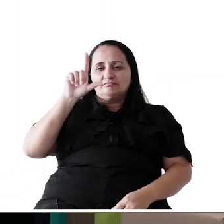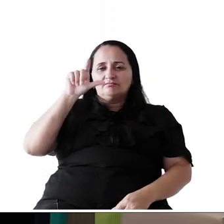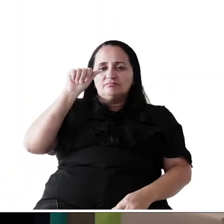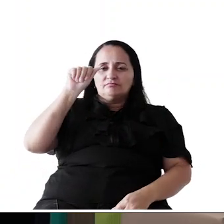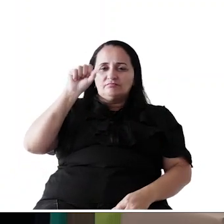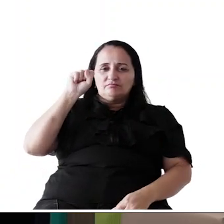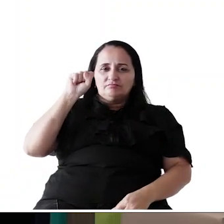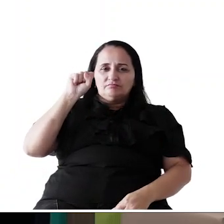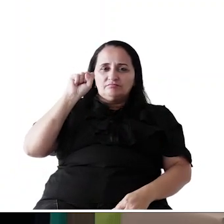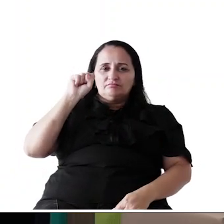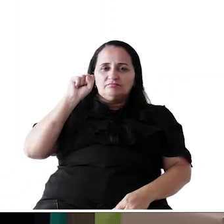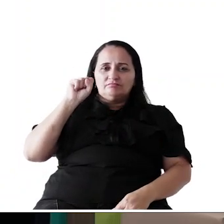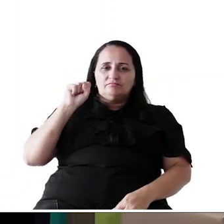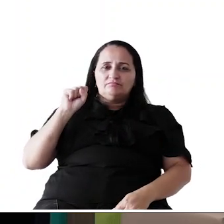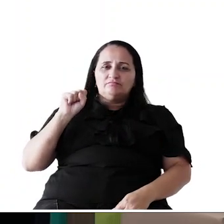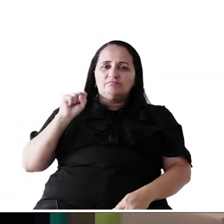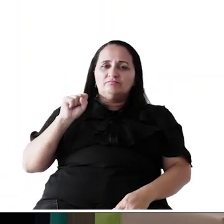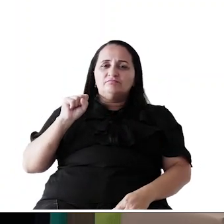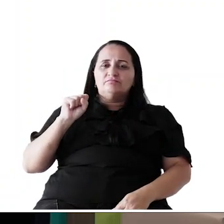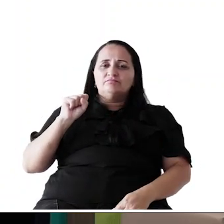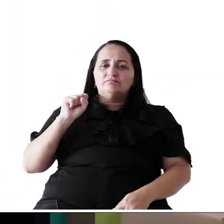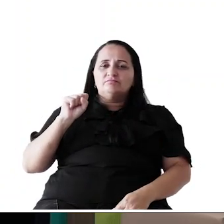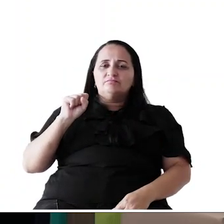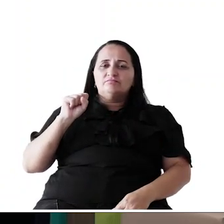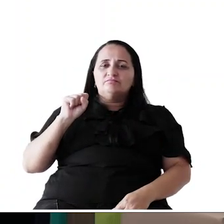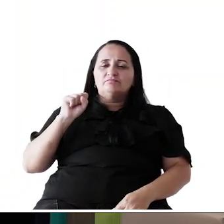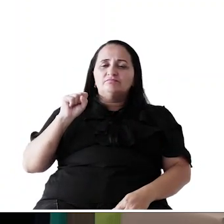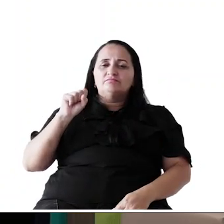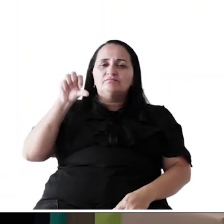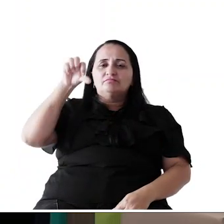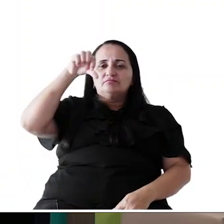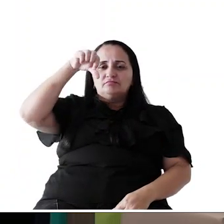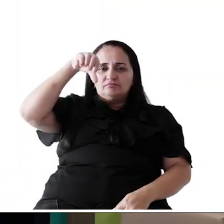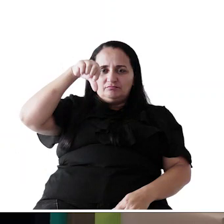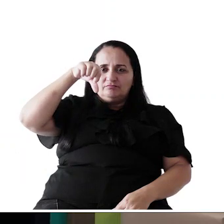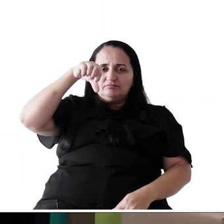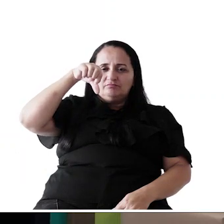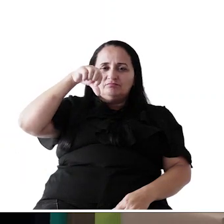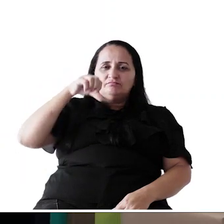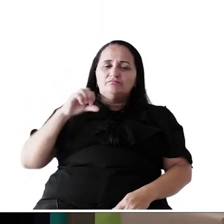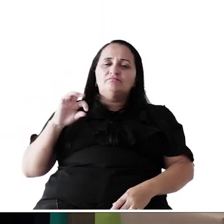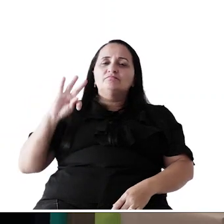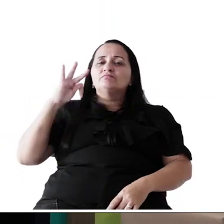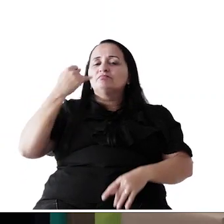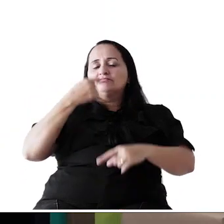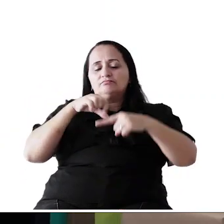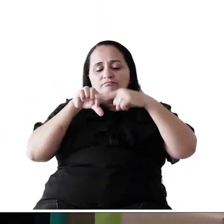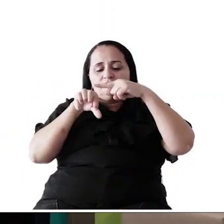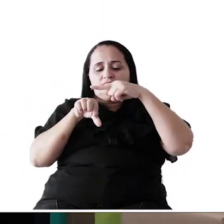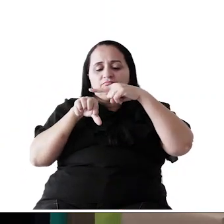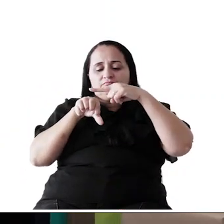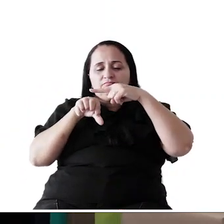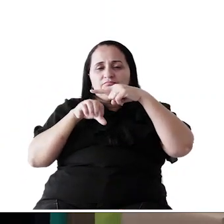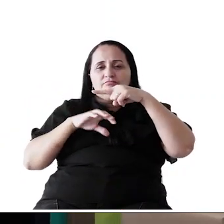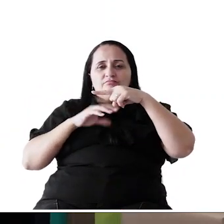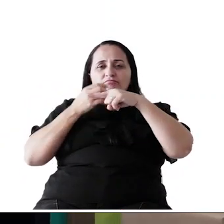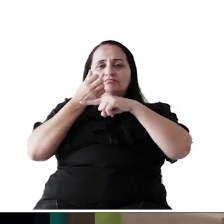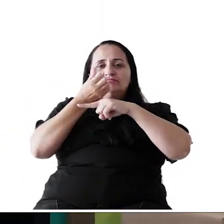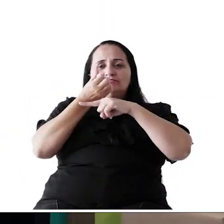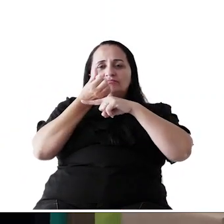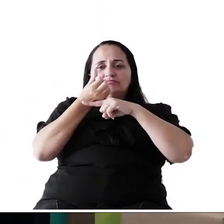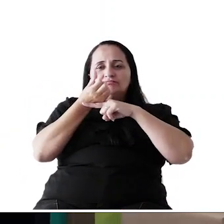bolas brancas. 1, 2, 3, 4, 5, 6, 7, 8, 9. Dessas 9, apenas